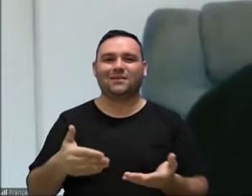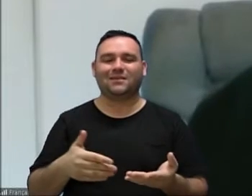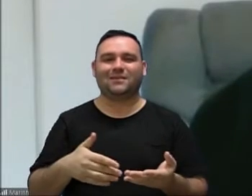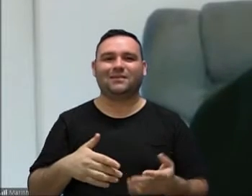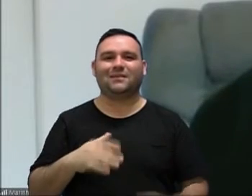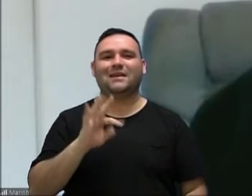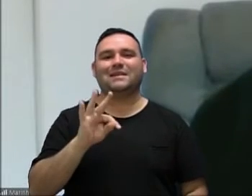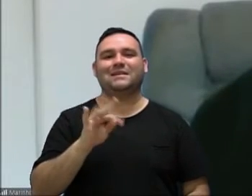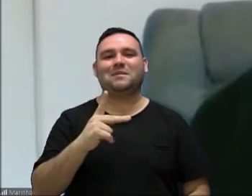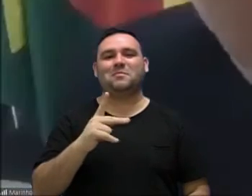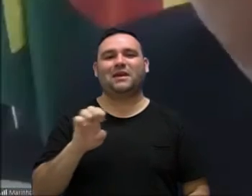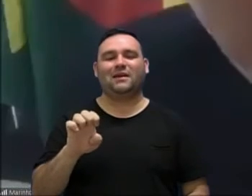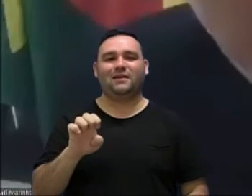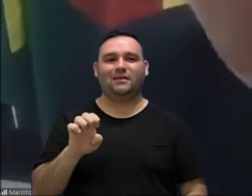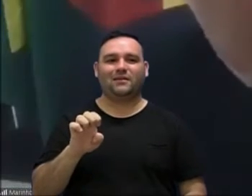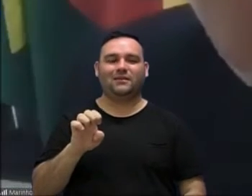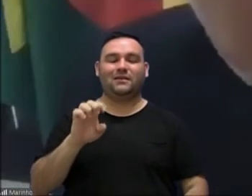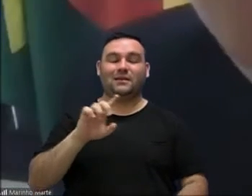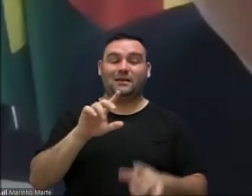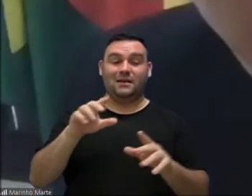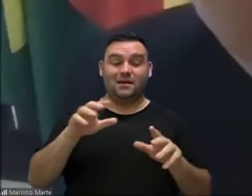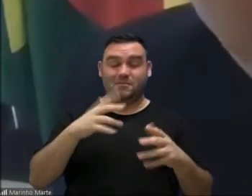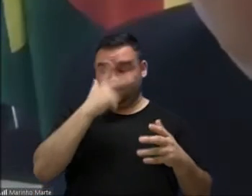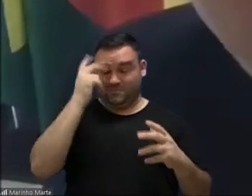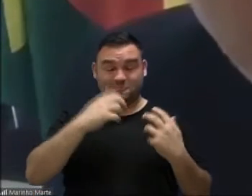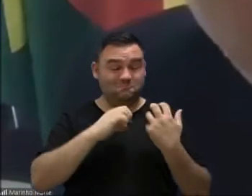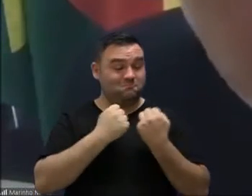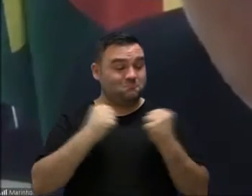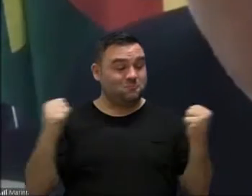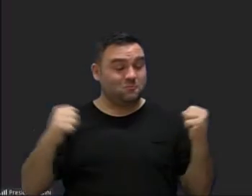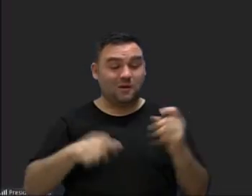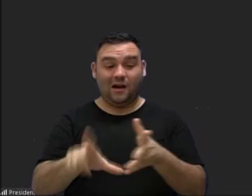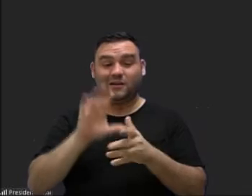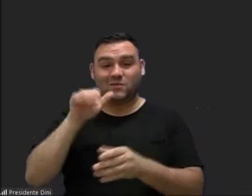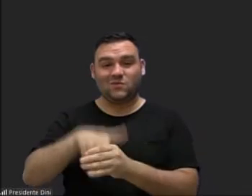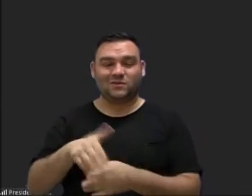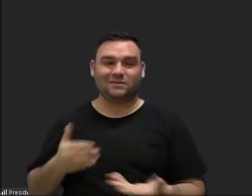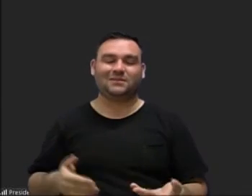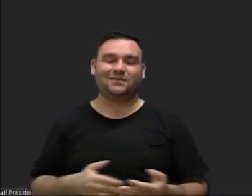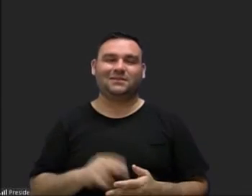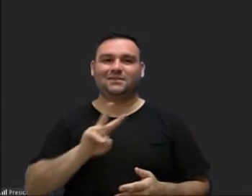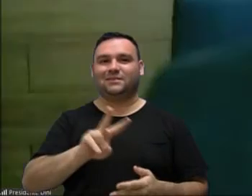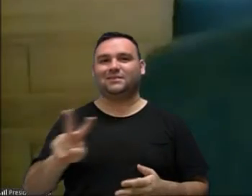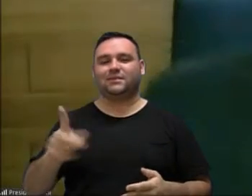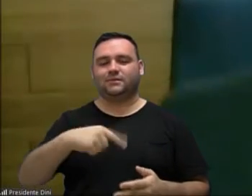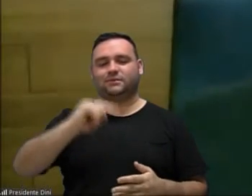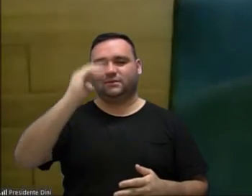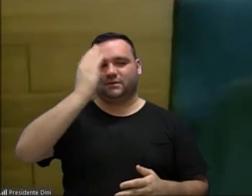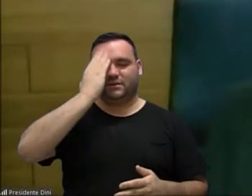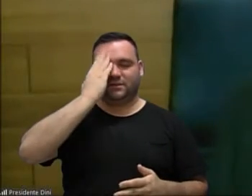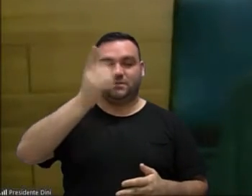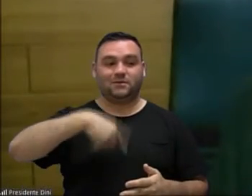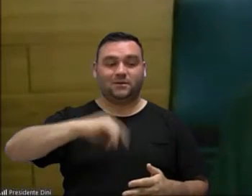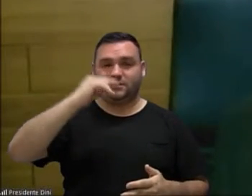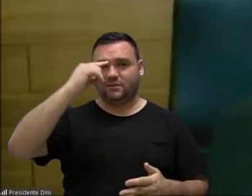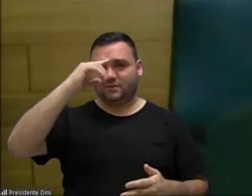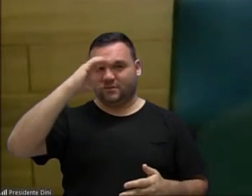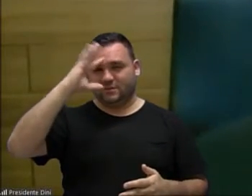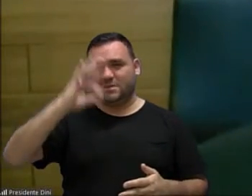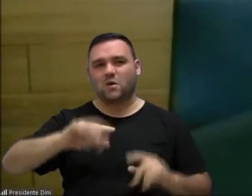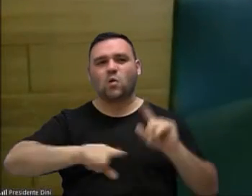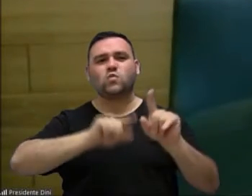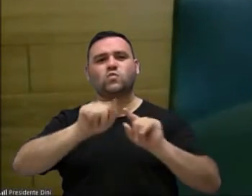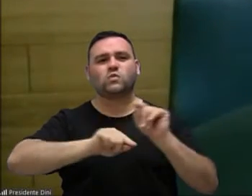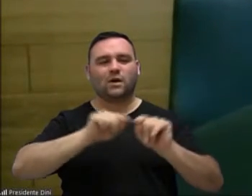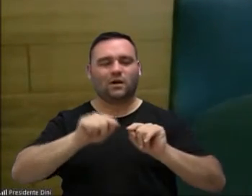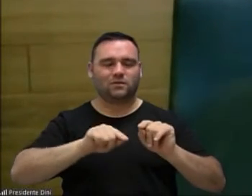TPE TPE pressão pré-eleitoral mas nós sabemos que nós só não sabemos o que tem por